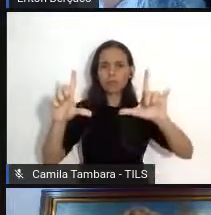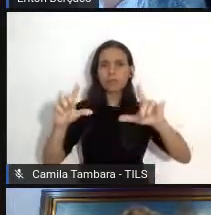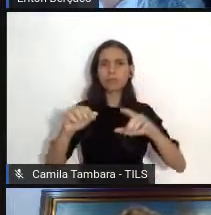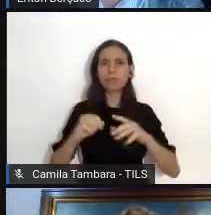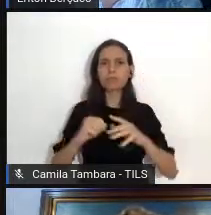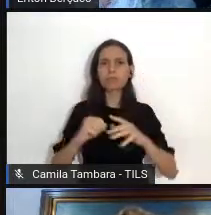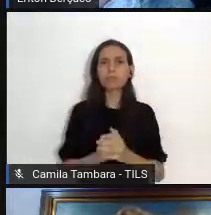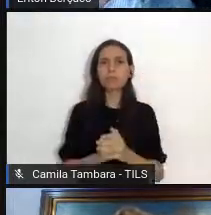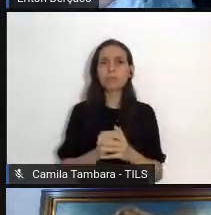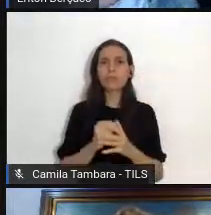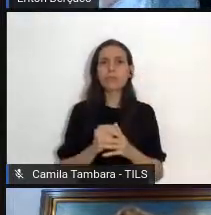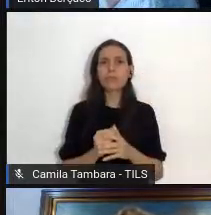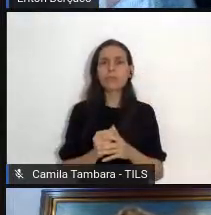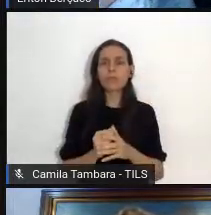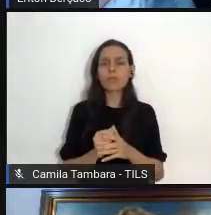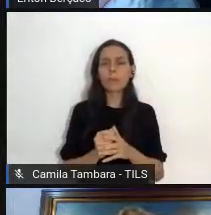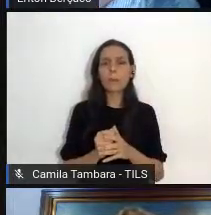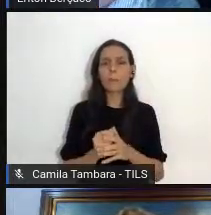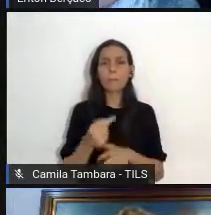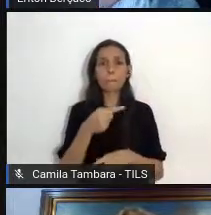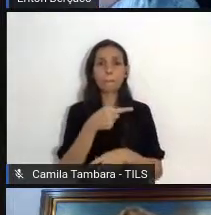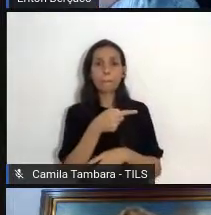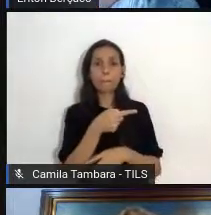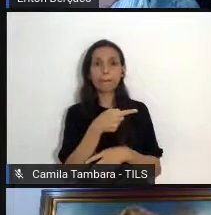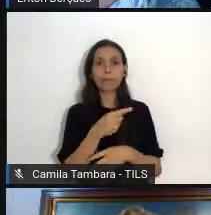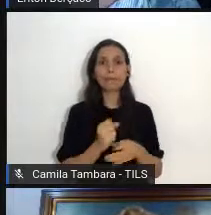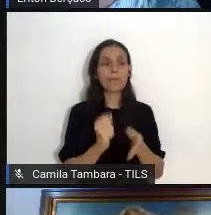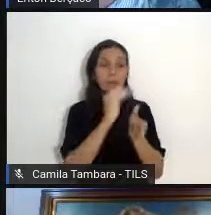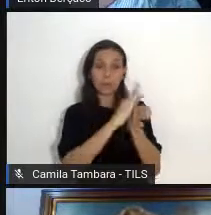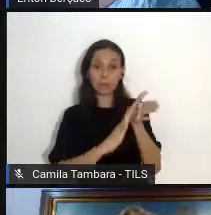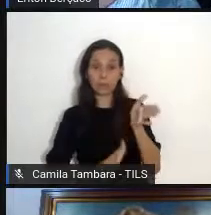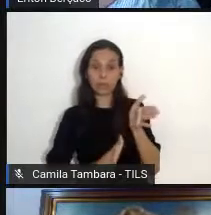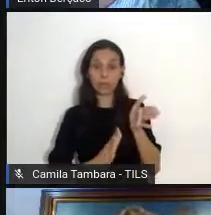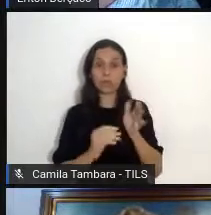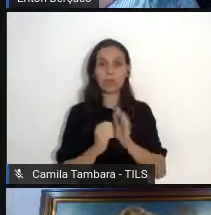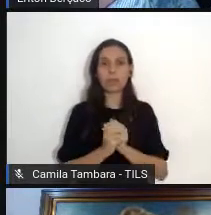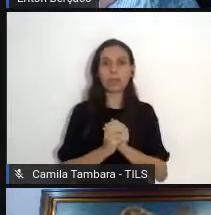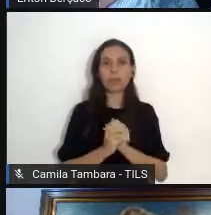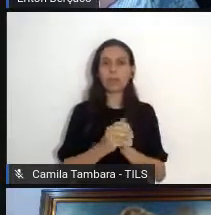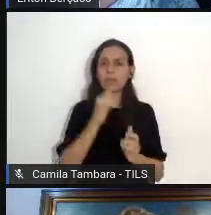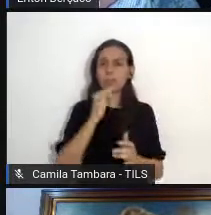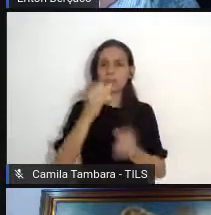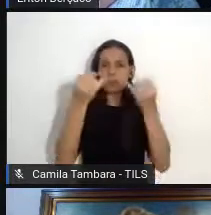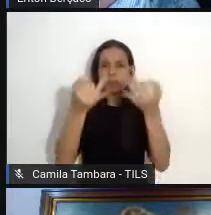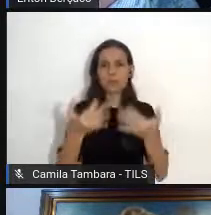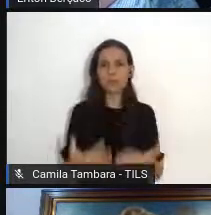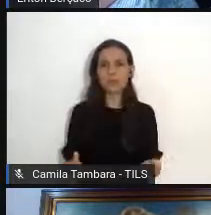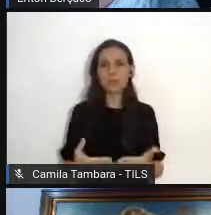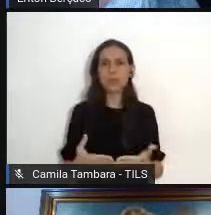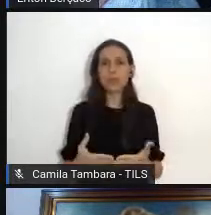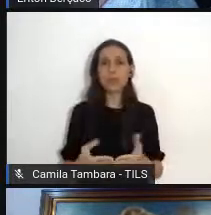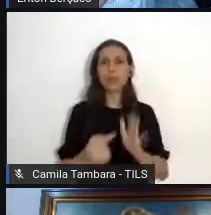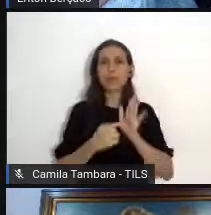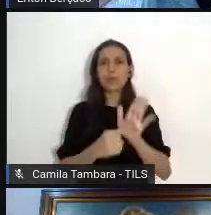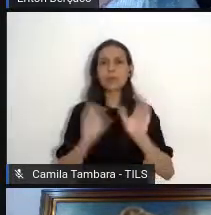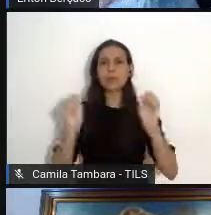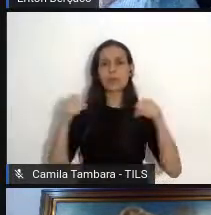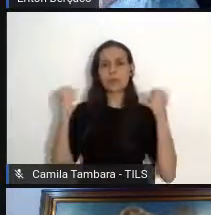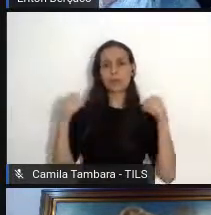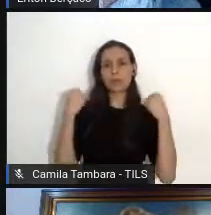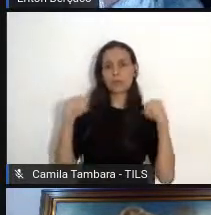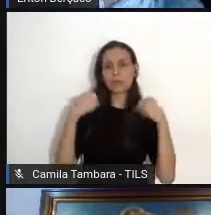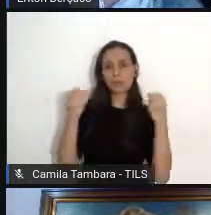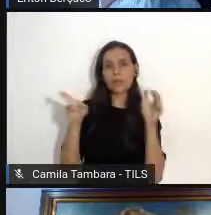Essa atividade foi uma atividade, como eu disse, da área envolvendo educação física e arte, e os